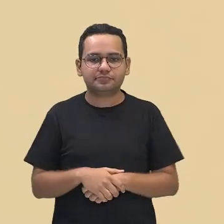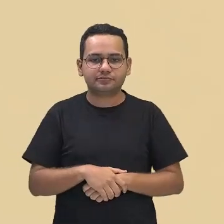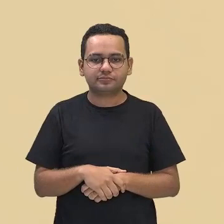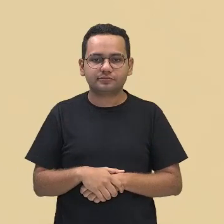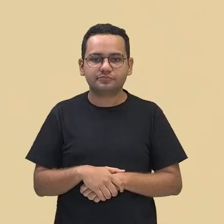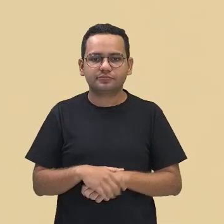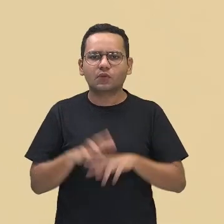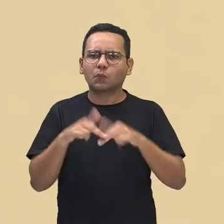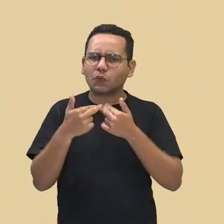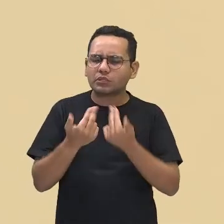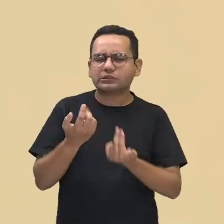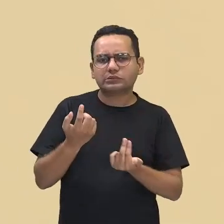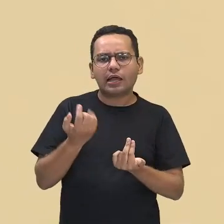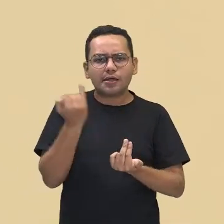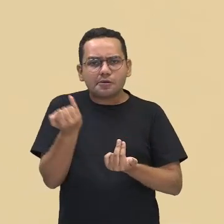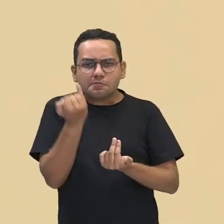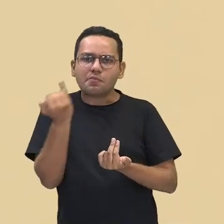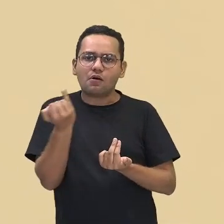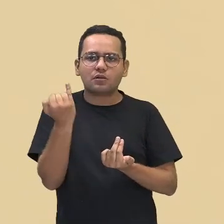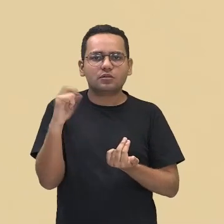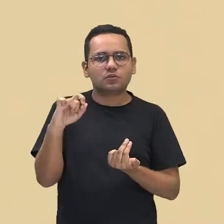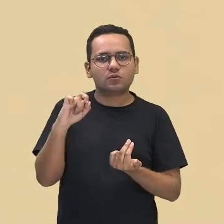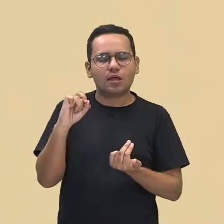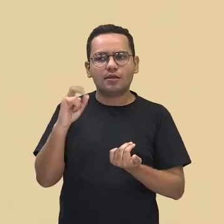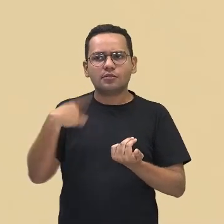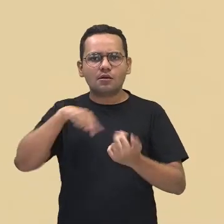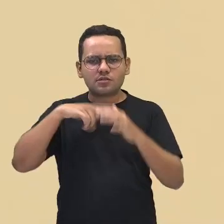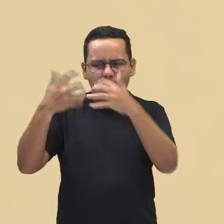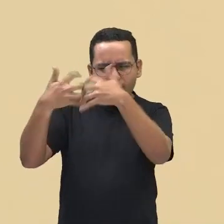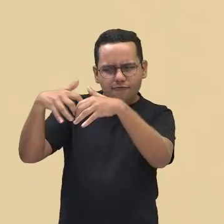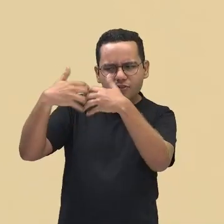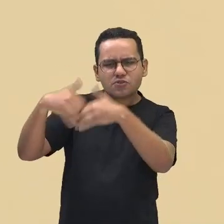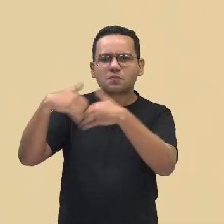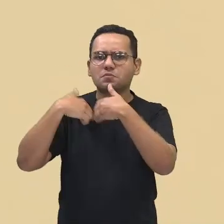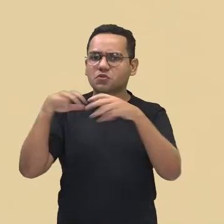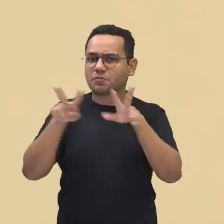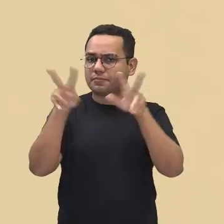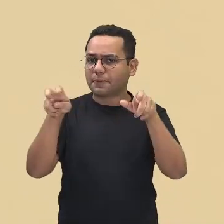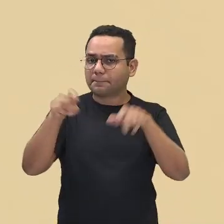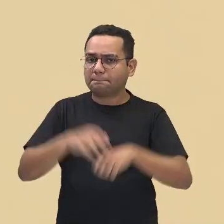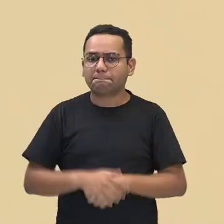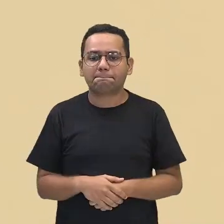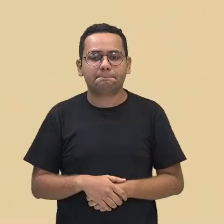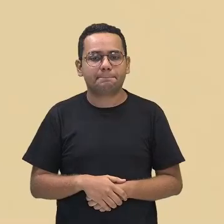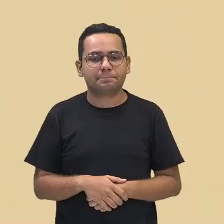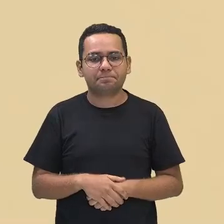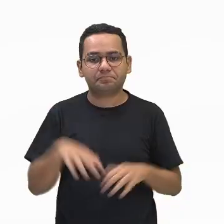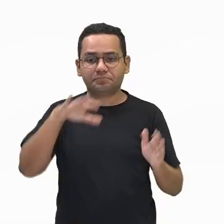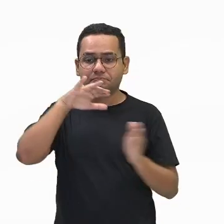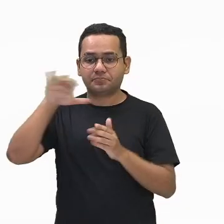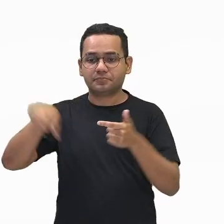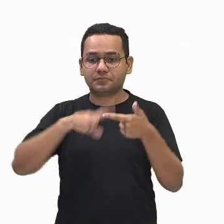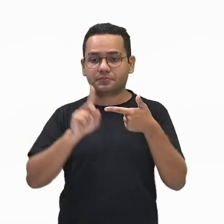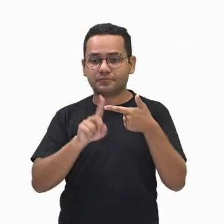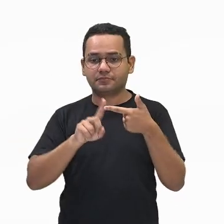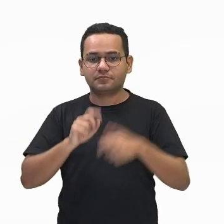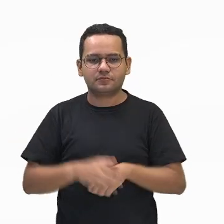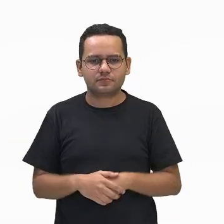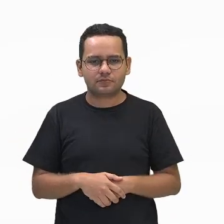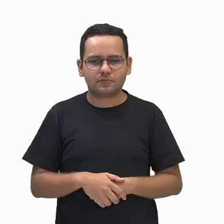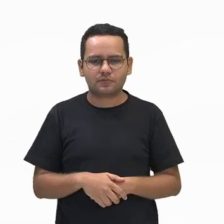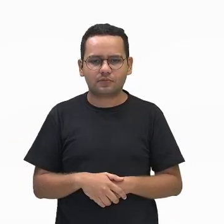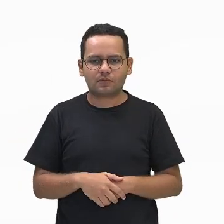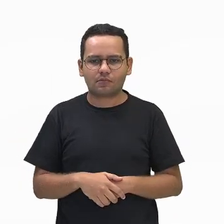atividade muito importante para a gente refletir sobre essas questões, certo? Subtema 2. Como estou